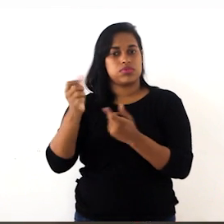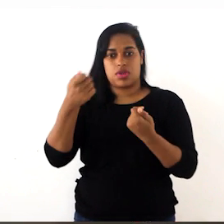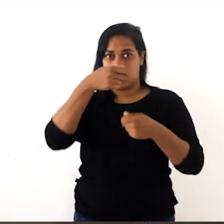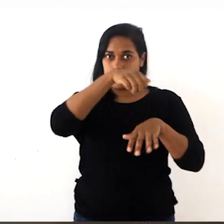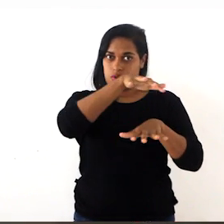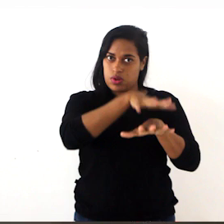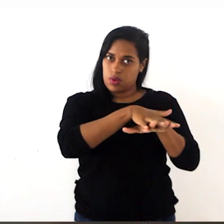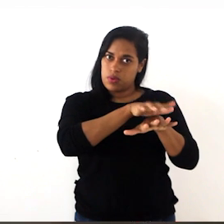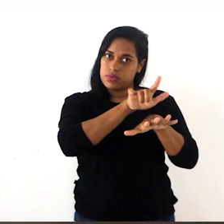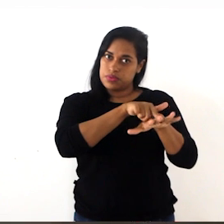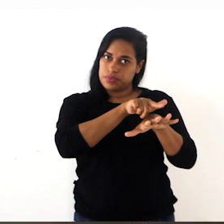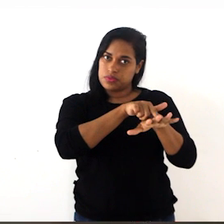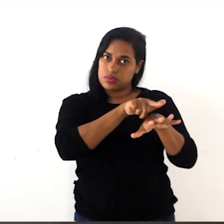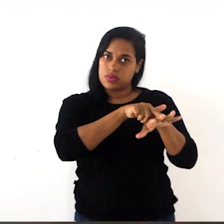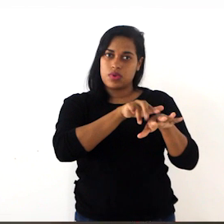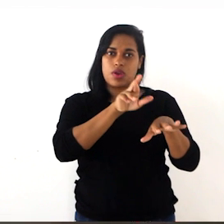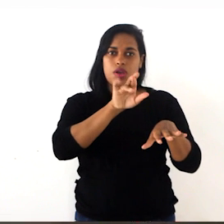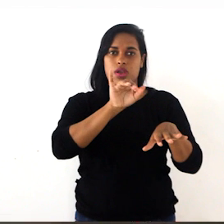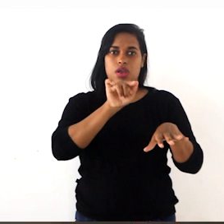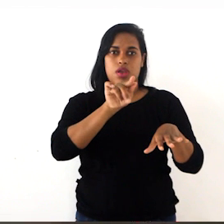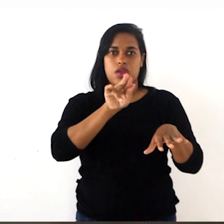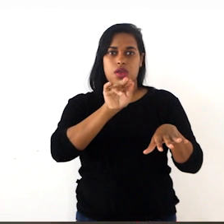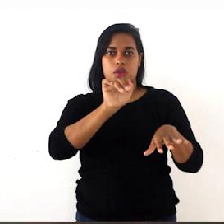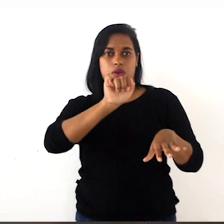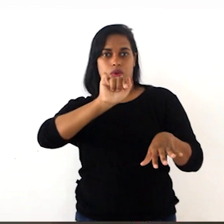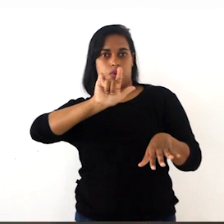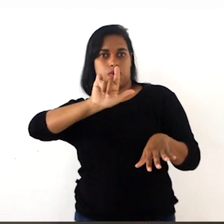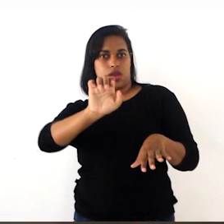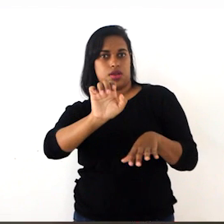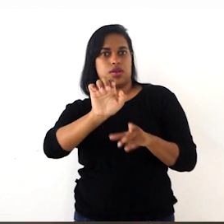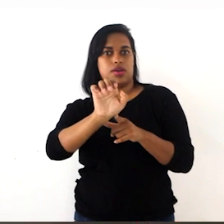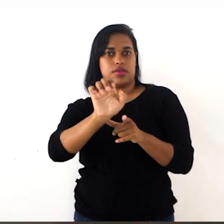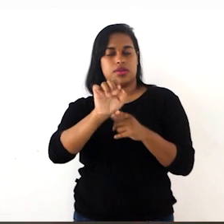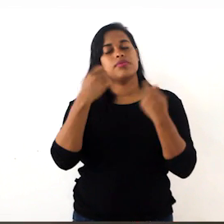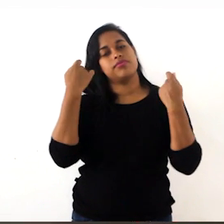include não, require, porque ela vai ser necessária.